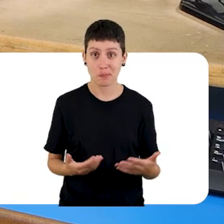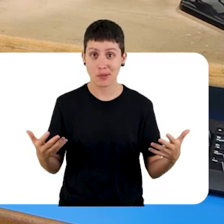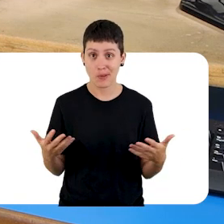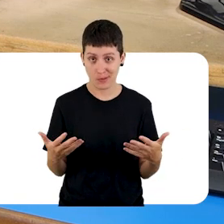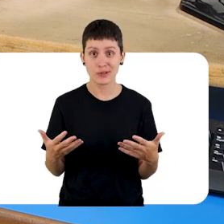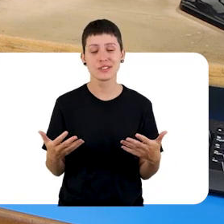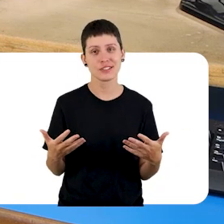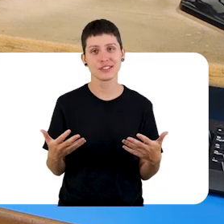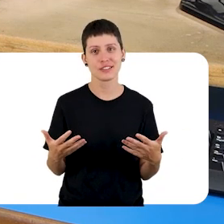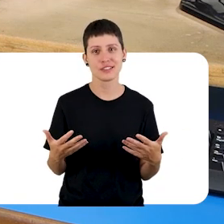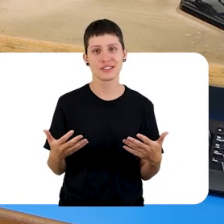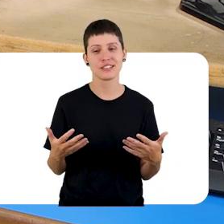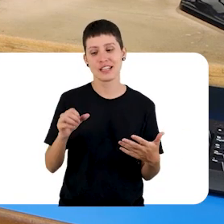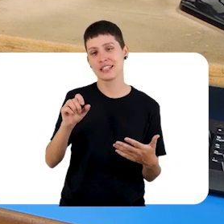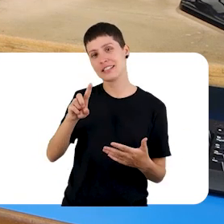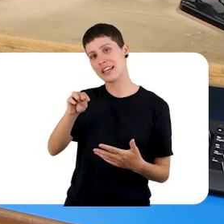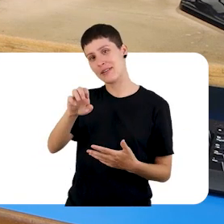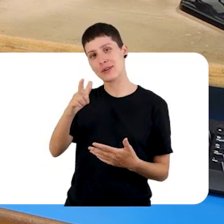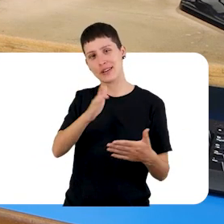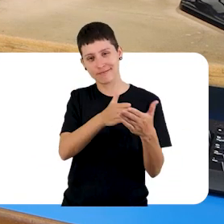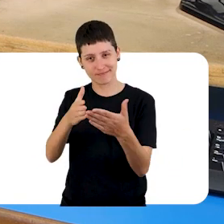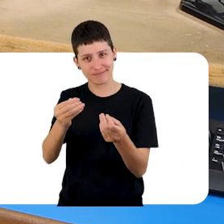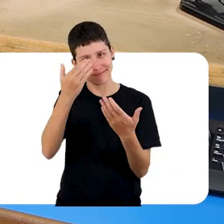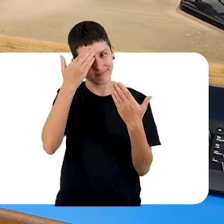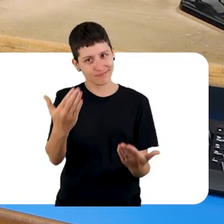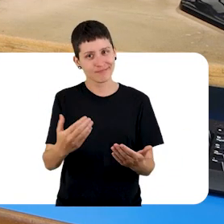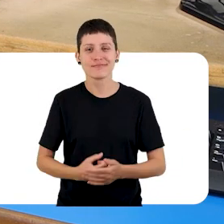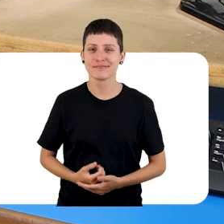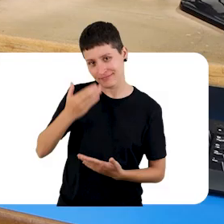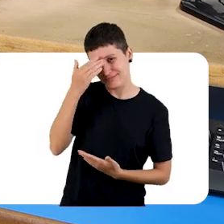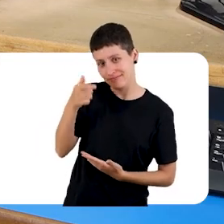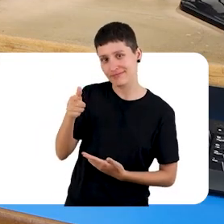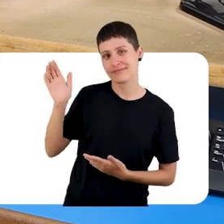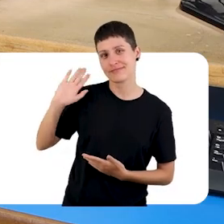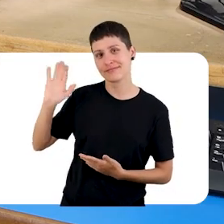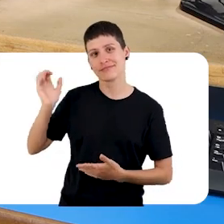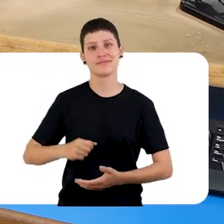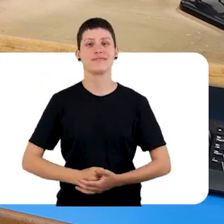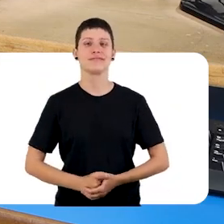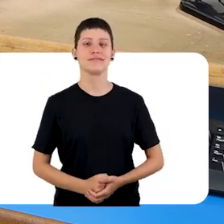Hoje foi o Cego Sem Fronteiras. Obrigado, João. Obrigado.